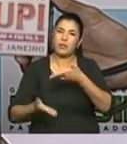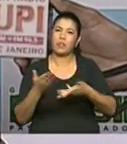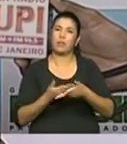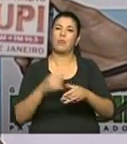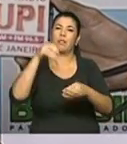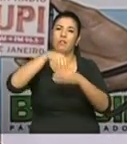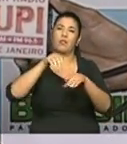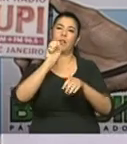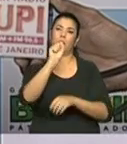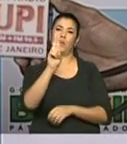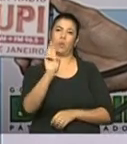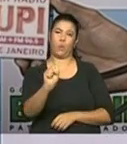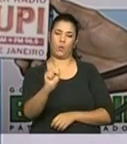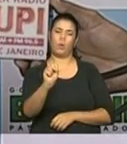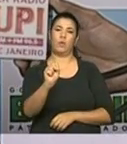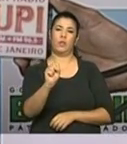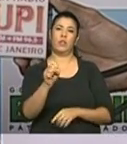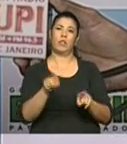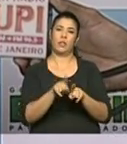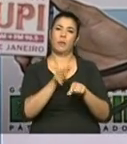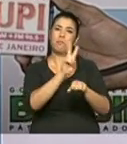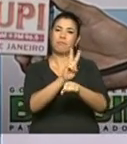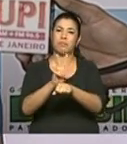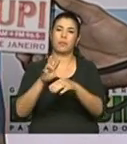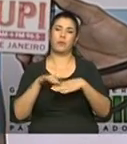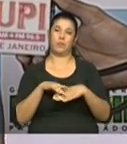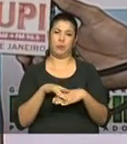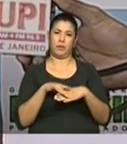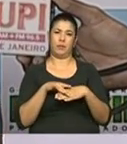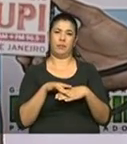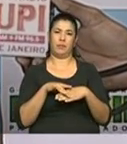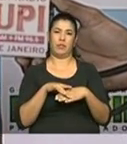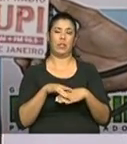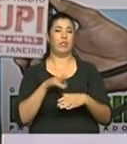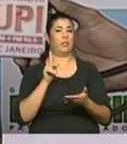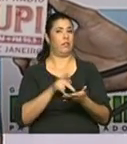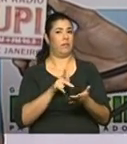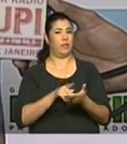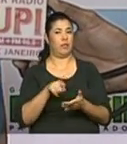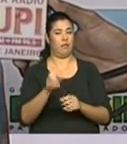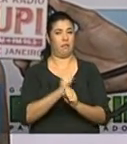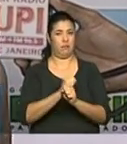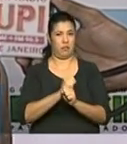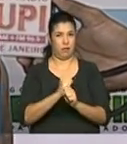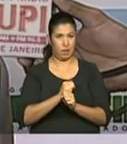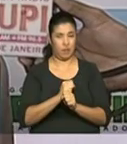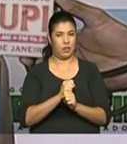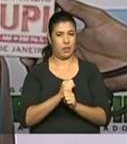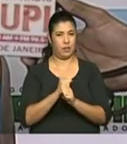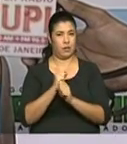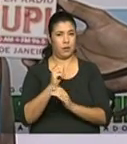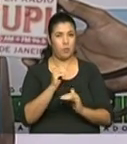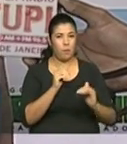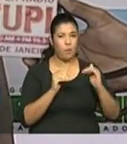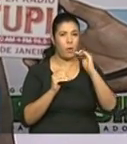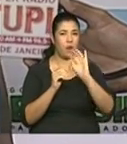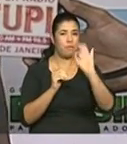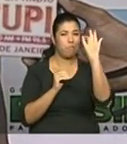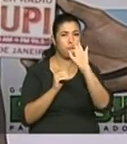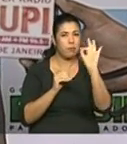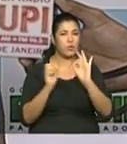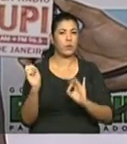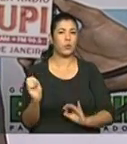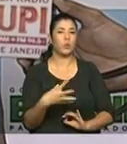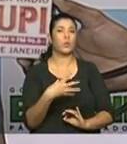do Sistema Único de Saúde e, portanto, de controle da doença. Na verdade, como a gente, esse ano, aumenta um pouco o número de